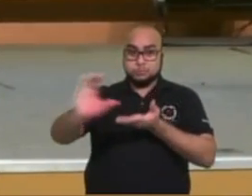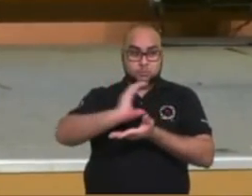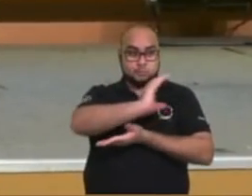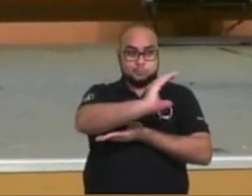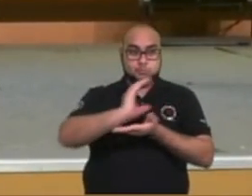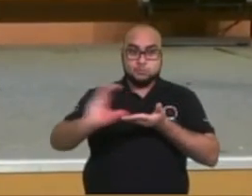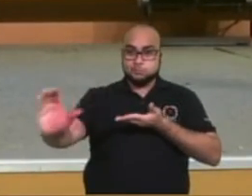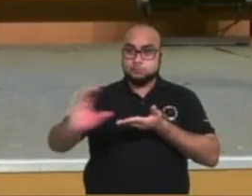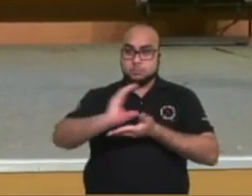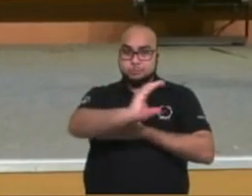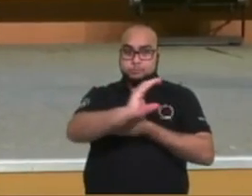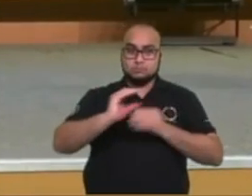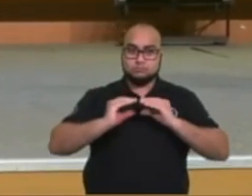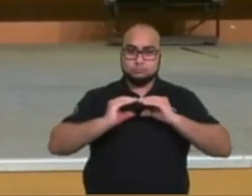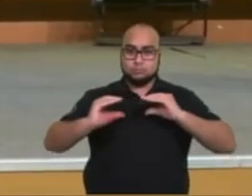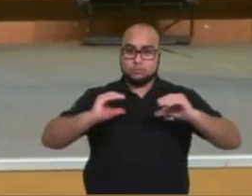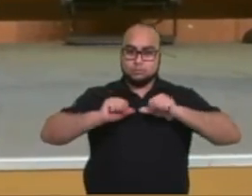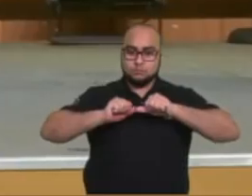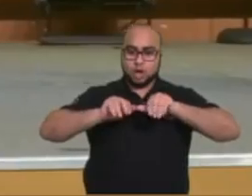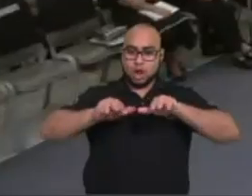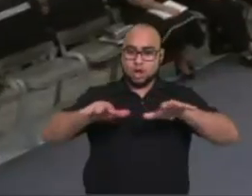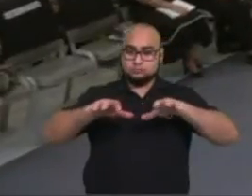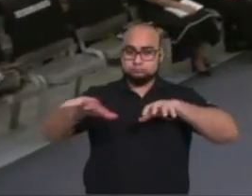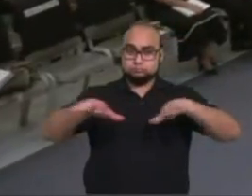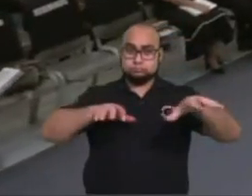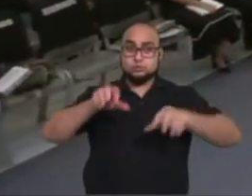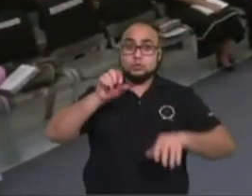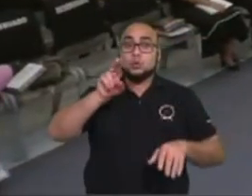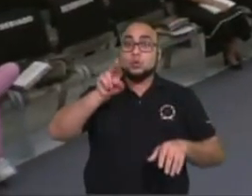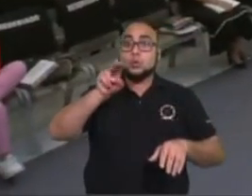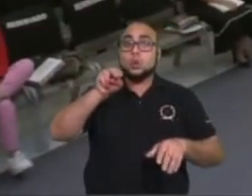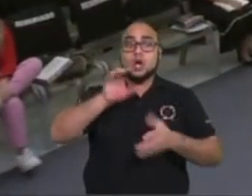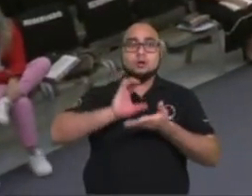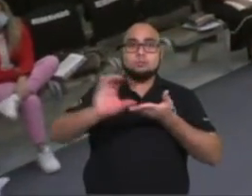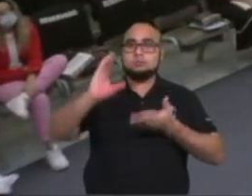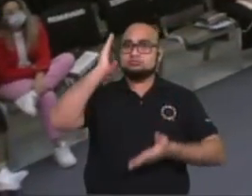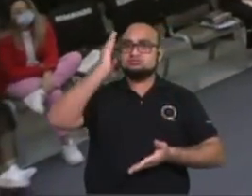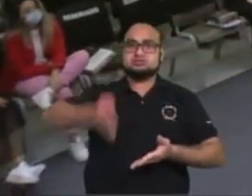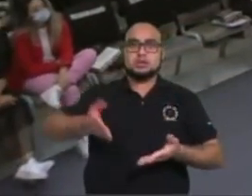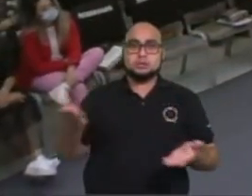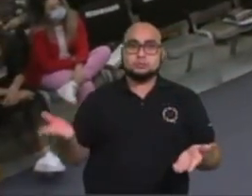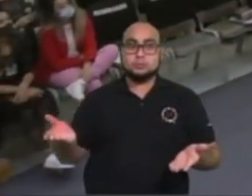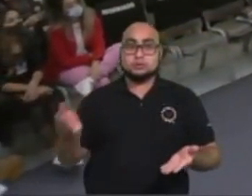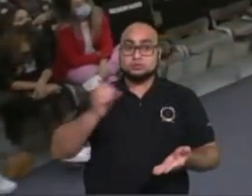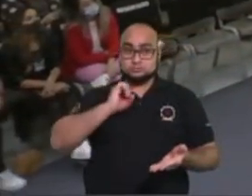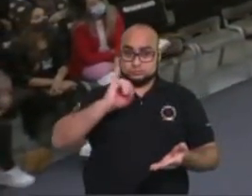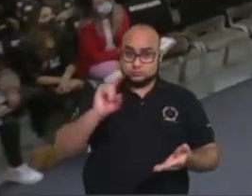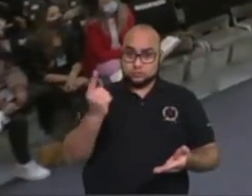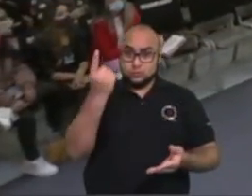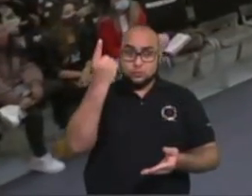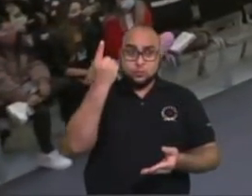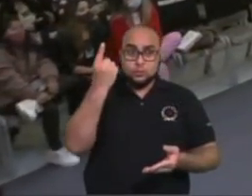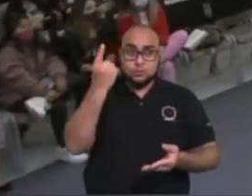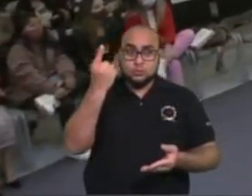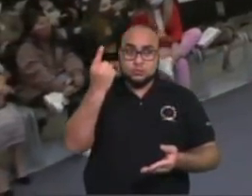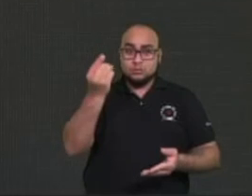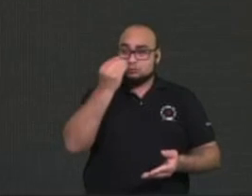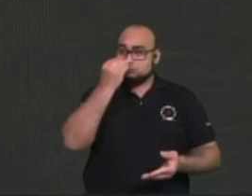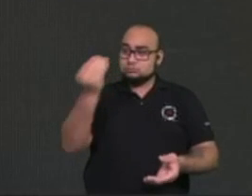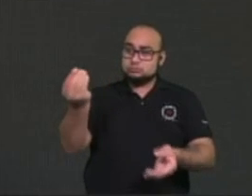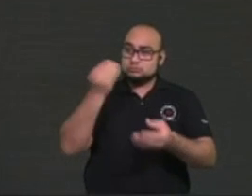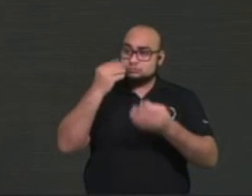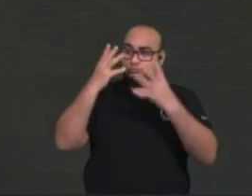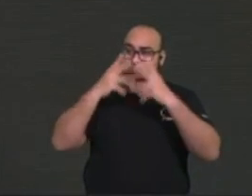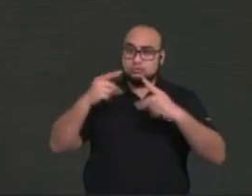aquines eu nunca põe uma coisa só eu falei falei para um avisei arrumasse no meu viu não e eu falei